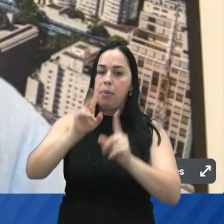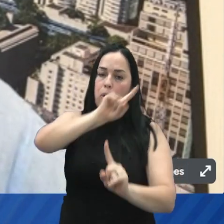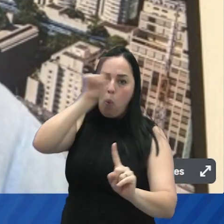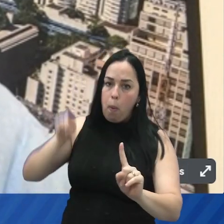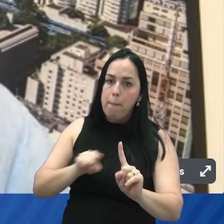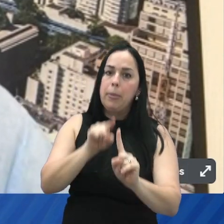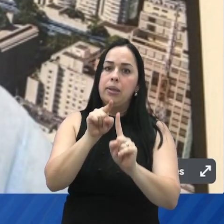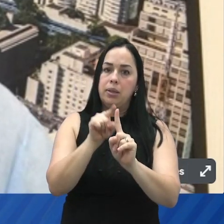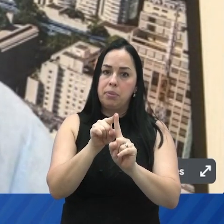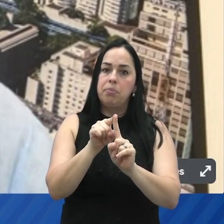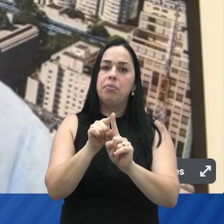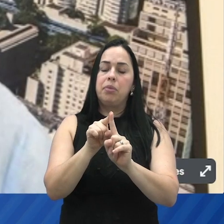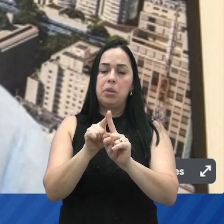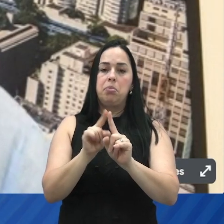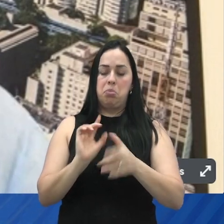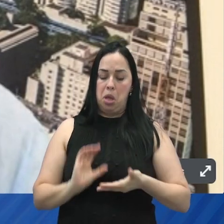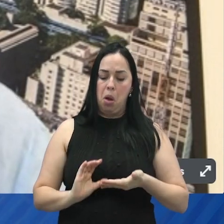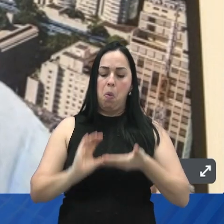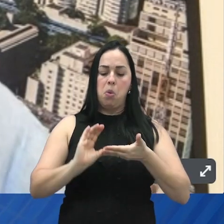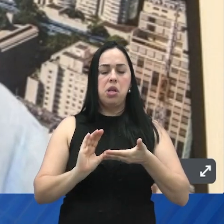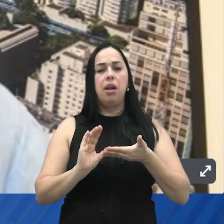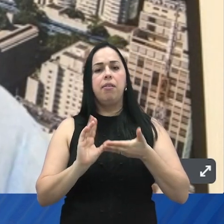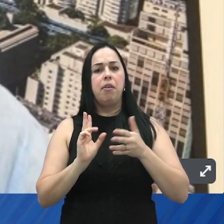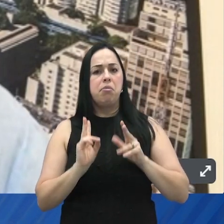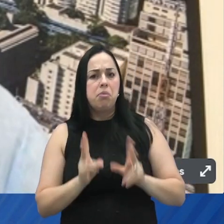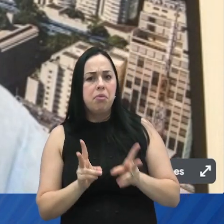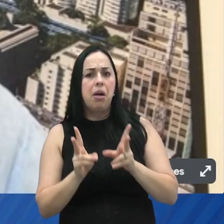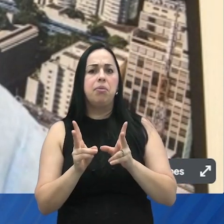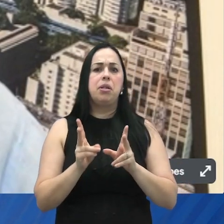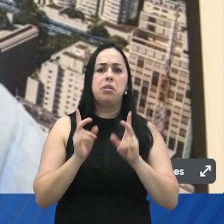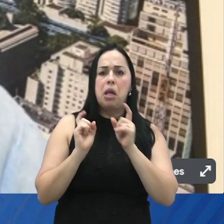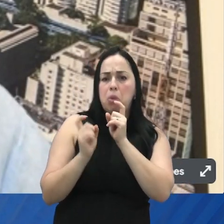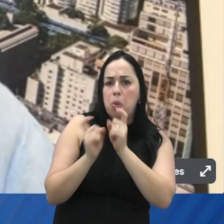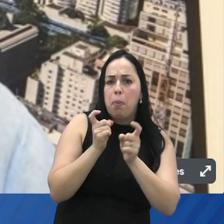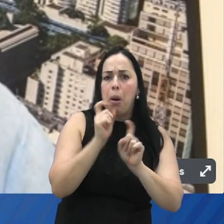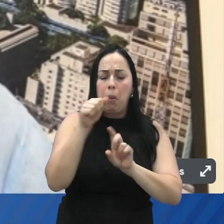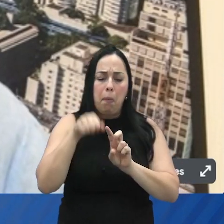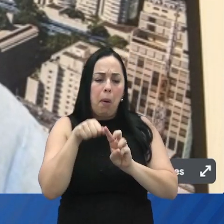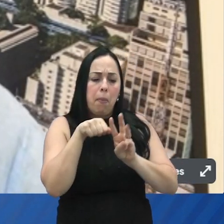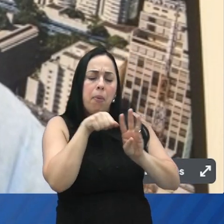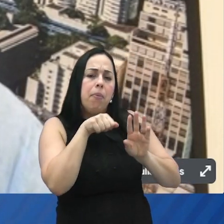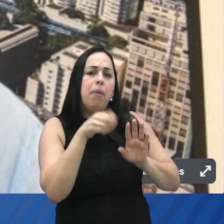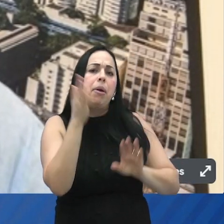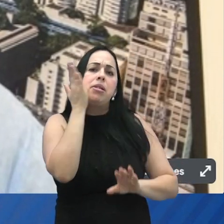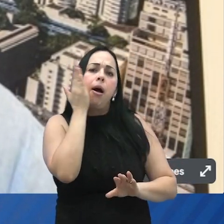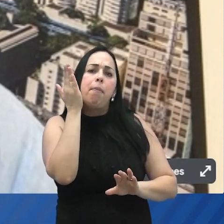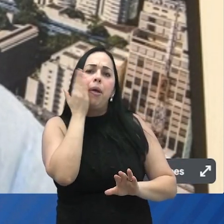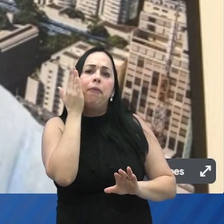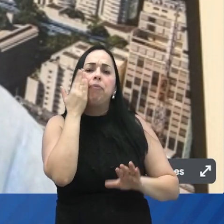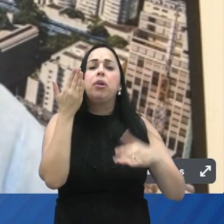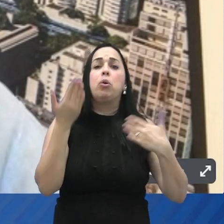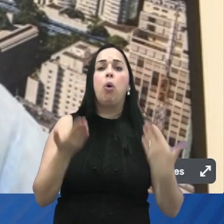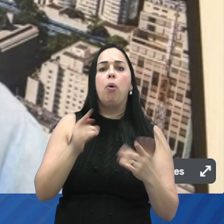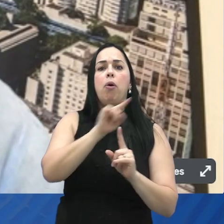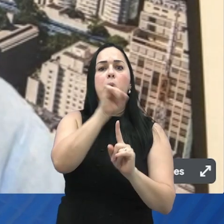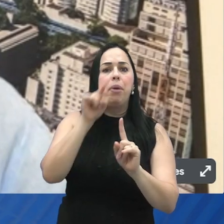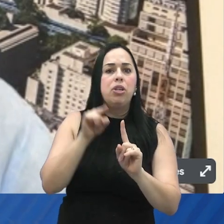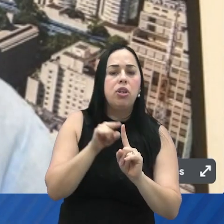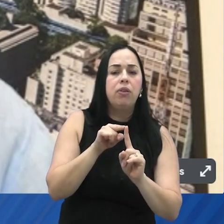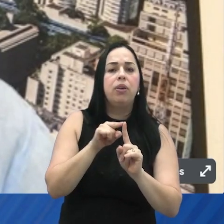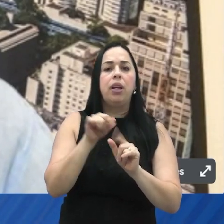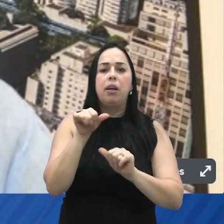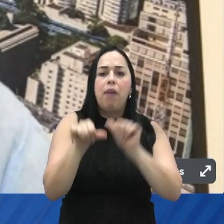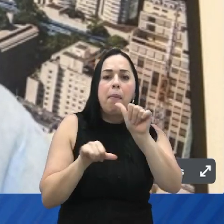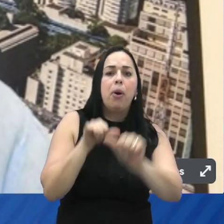e a partir daí esse conselho vai analisando, se reunindo todo mês, para verificar a que ponto estamos, que falta para